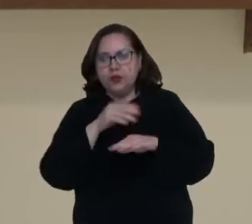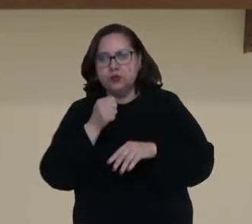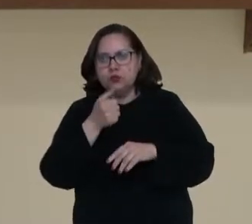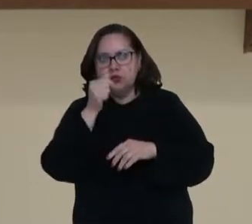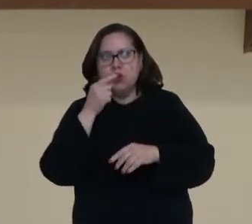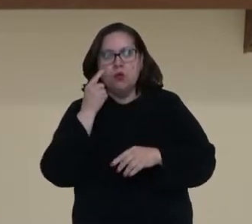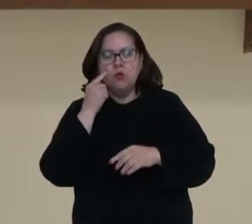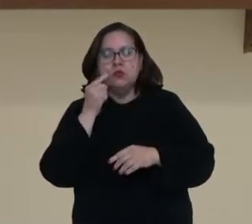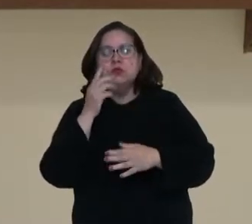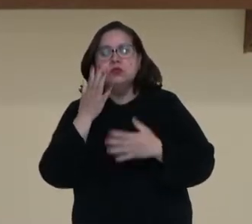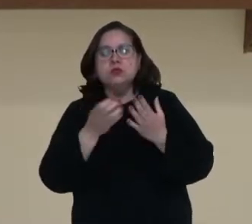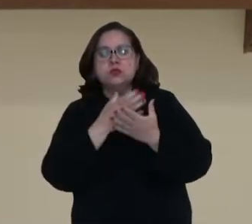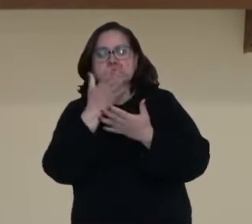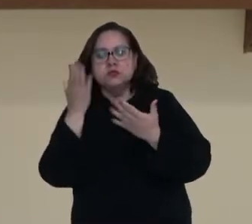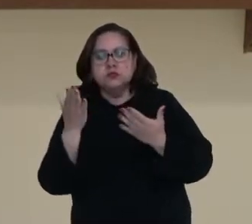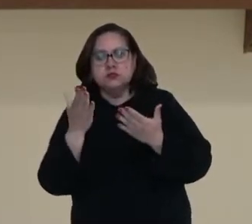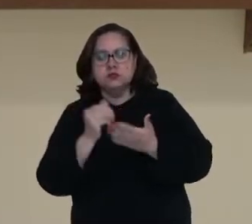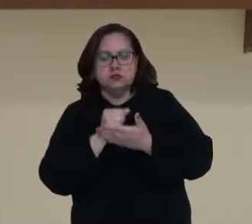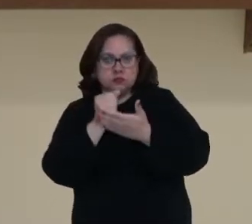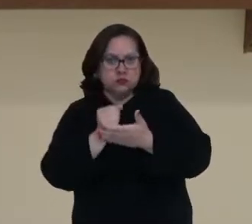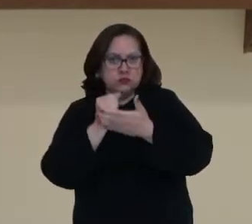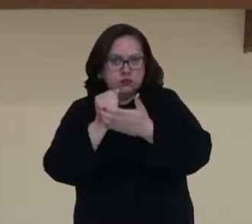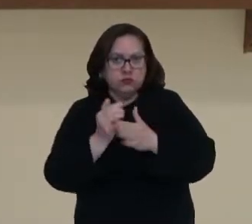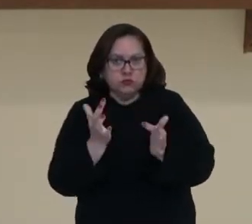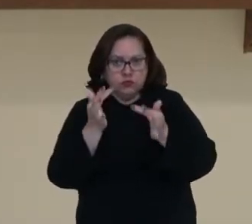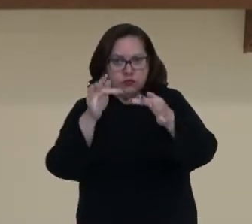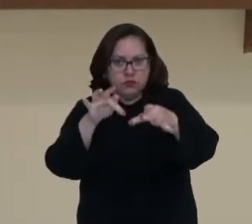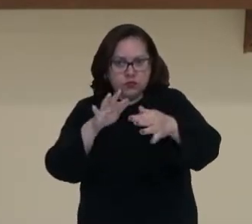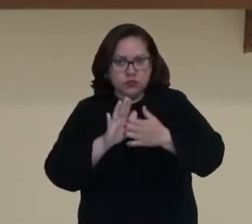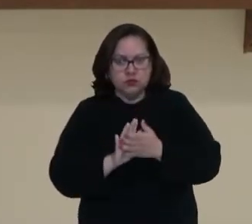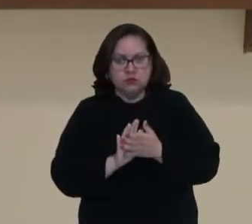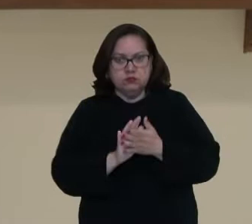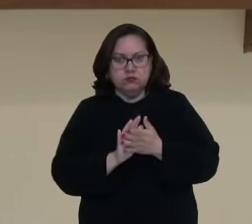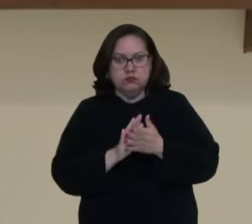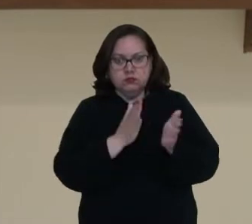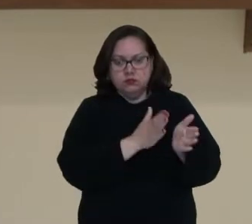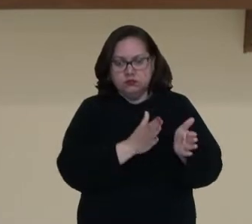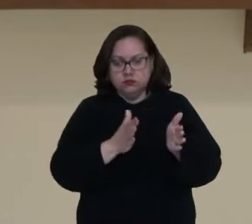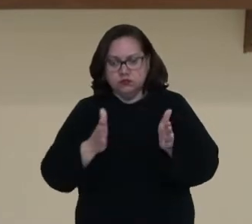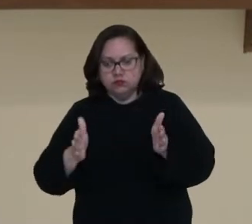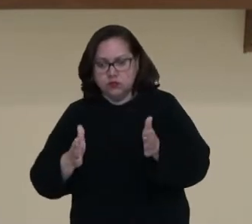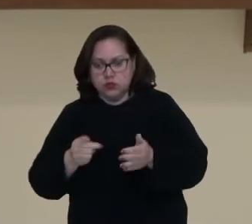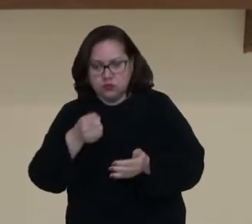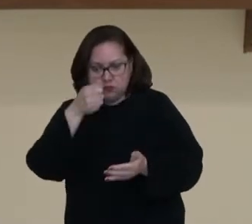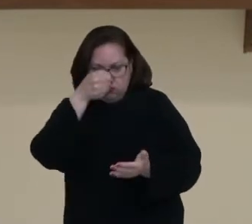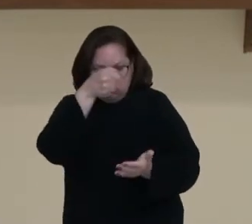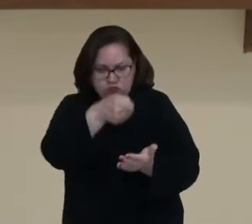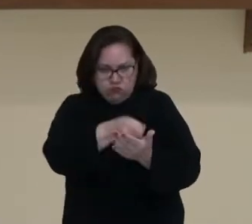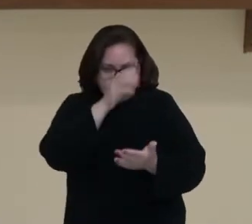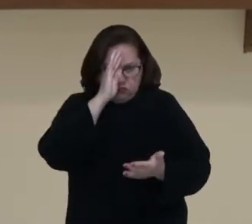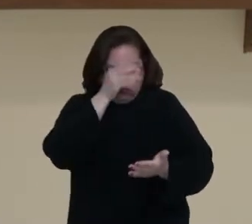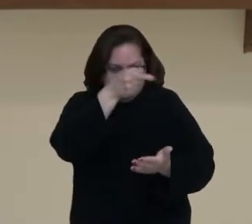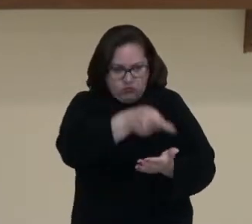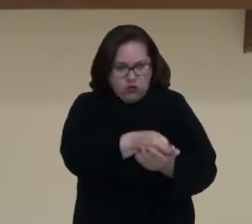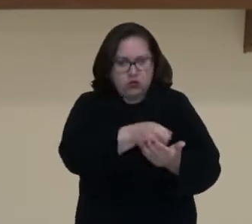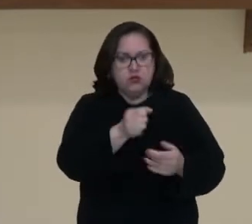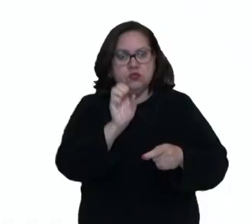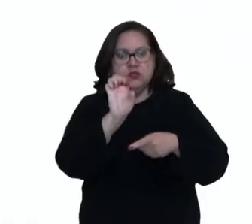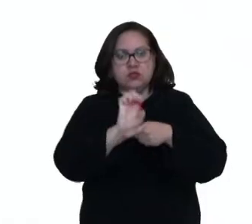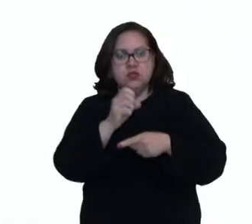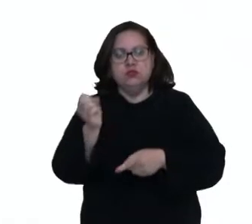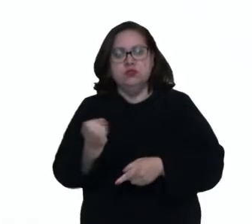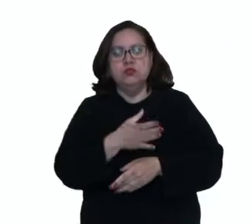vai ver que os fatores que vão contribuir para o fim desse período ditatorial do Estado Novo foi